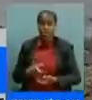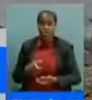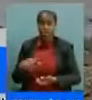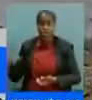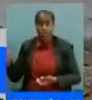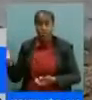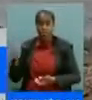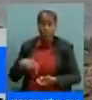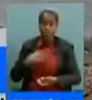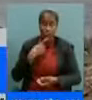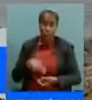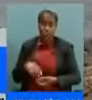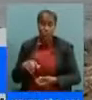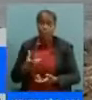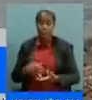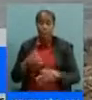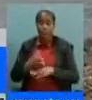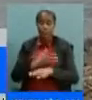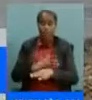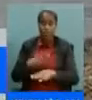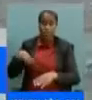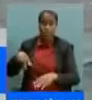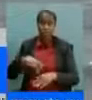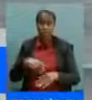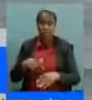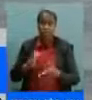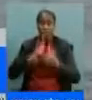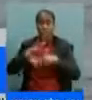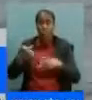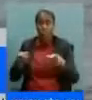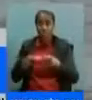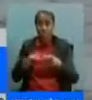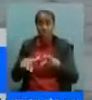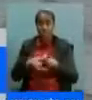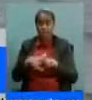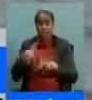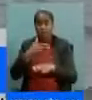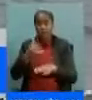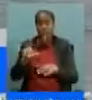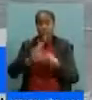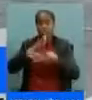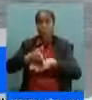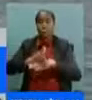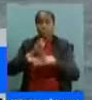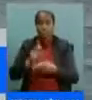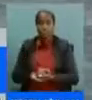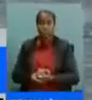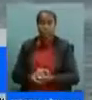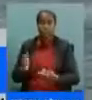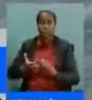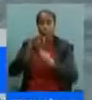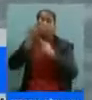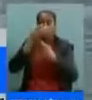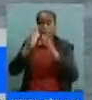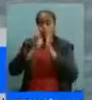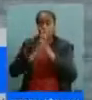bem. A regata foi antecedida da procissão de botes com a participação de uma dúzia de embarcações. O cortejo homenageia